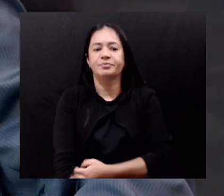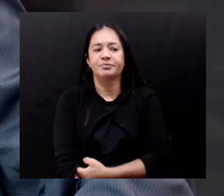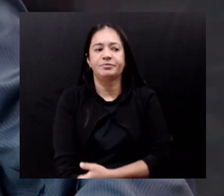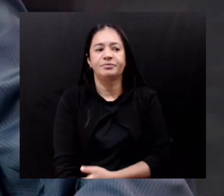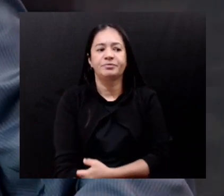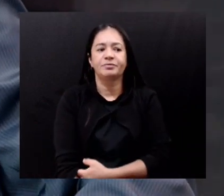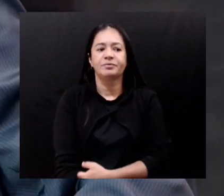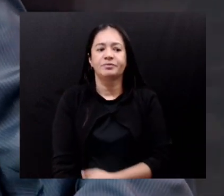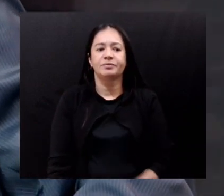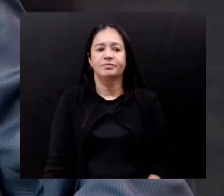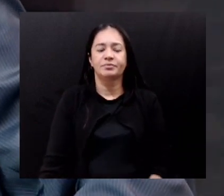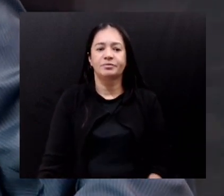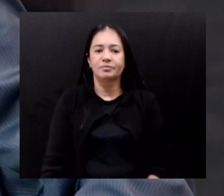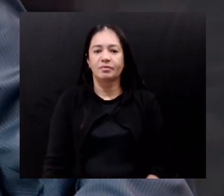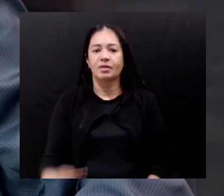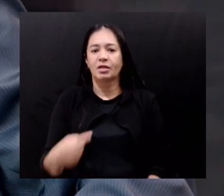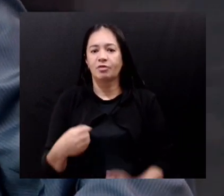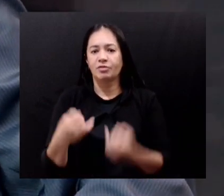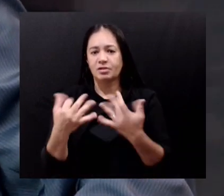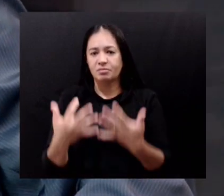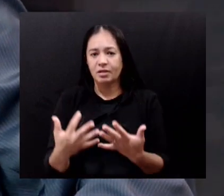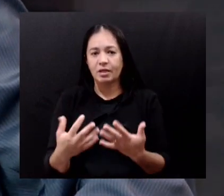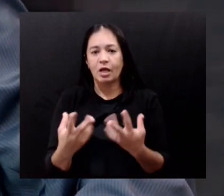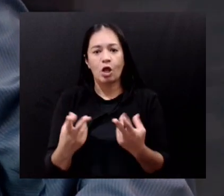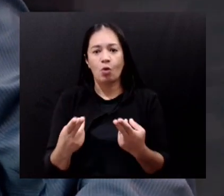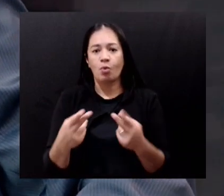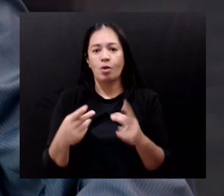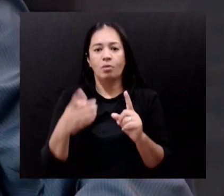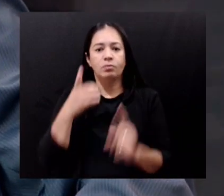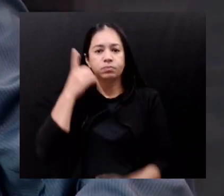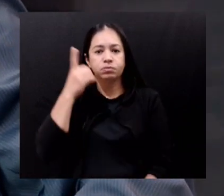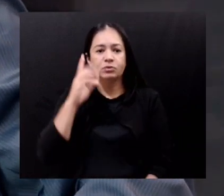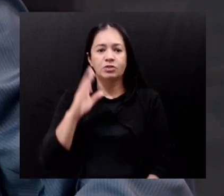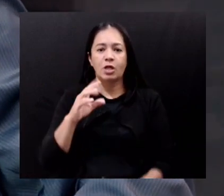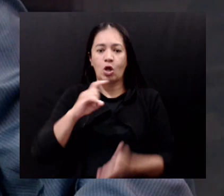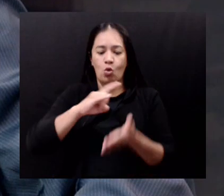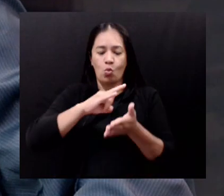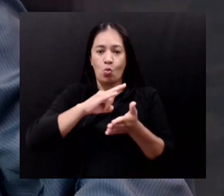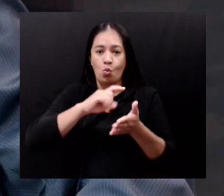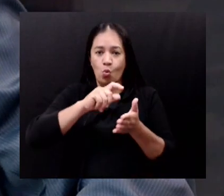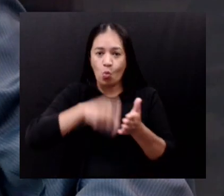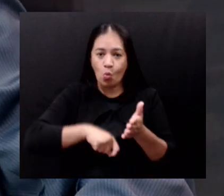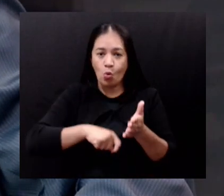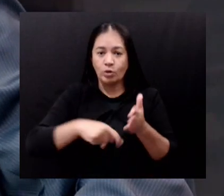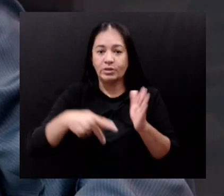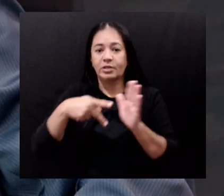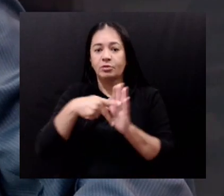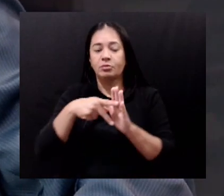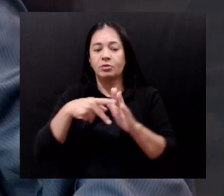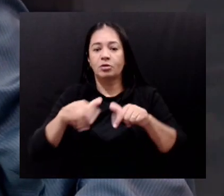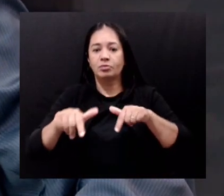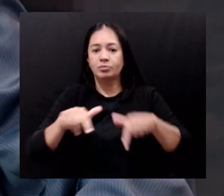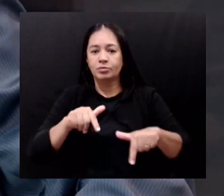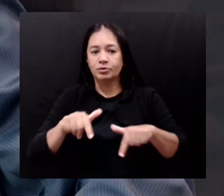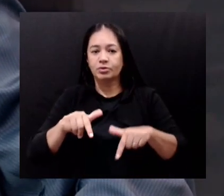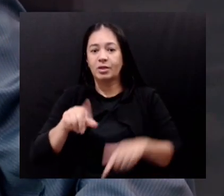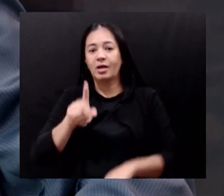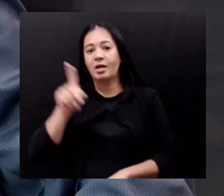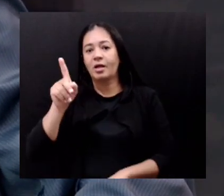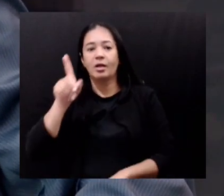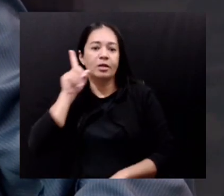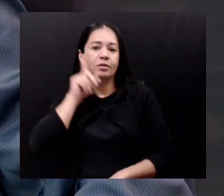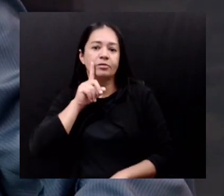Sim. falando, né, a questão de um contrato de trabalho para você ir aos Estados Unidos, falando como europeu, é fato, não vai ser um É,